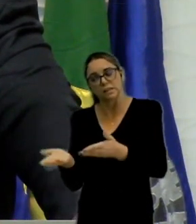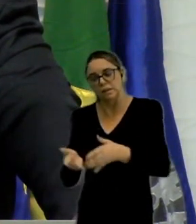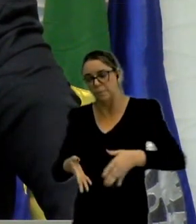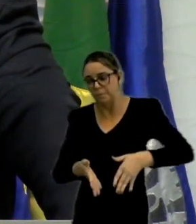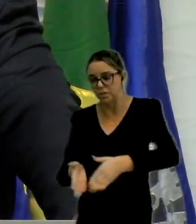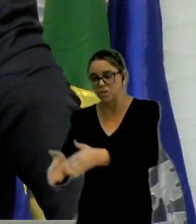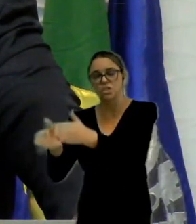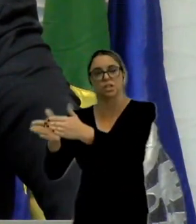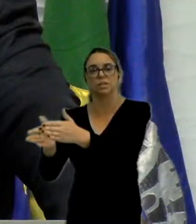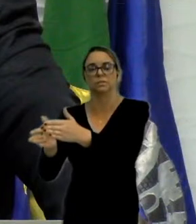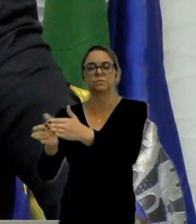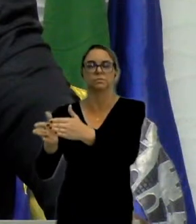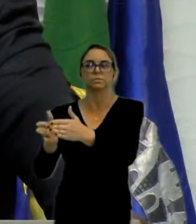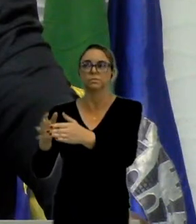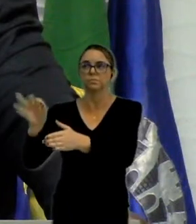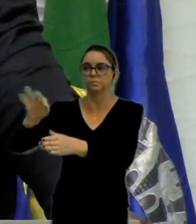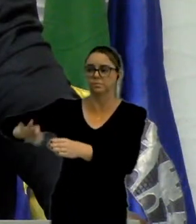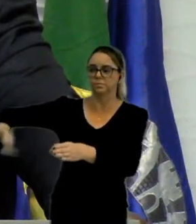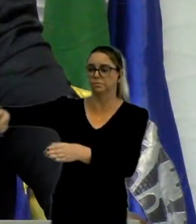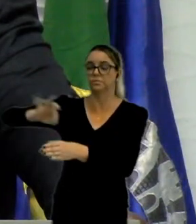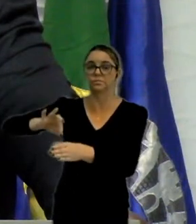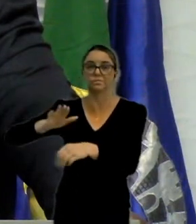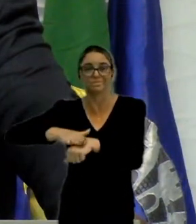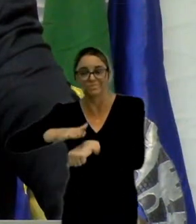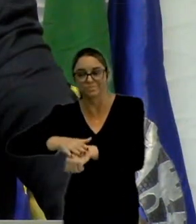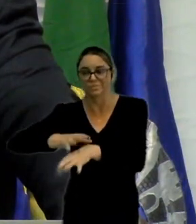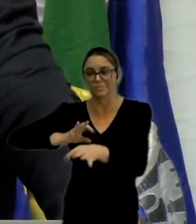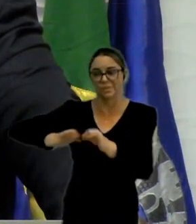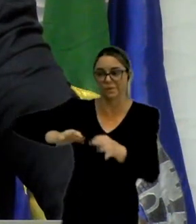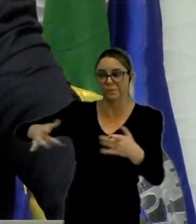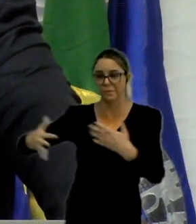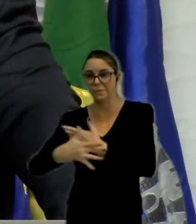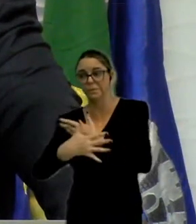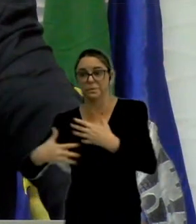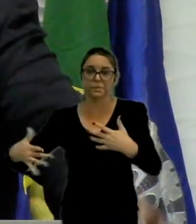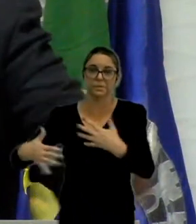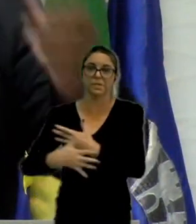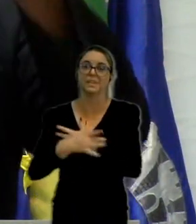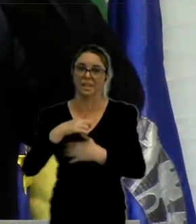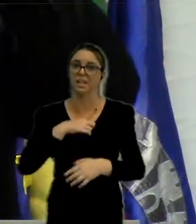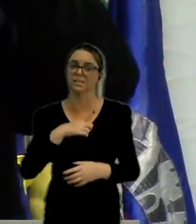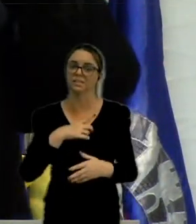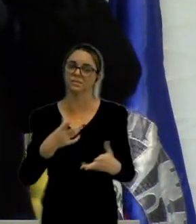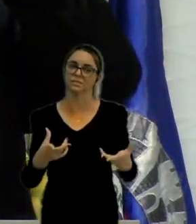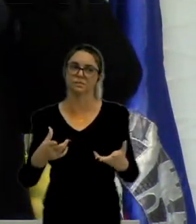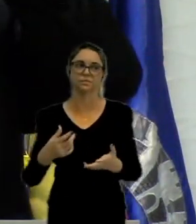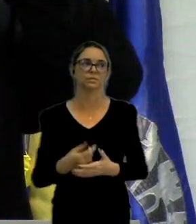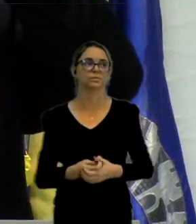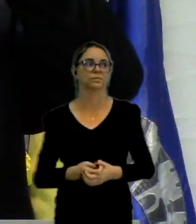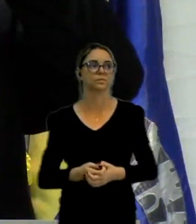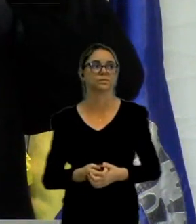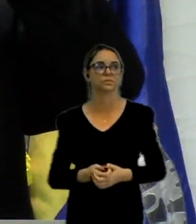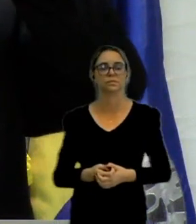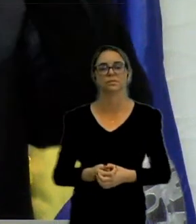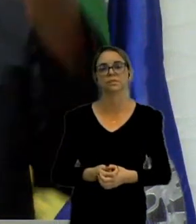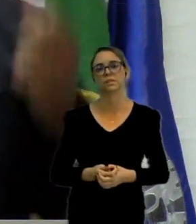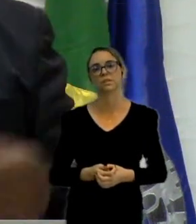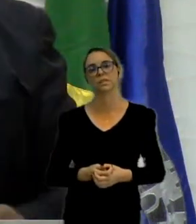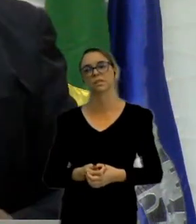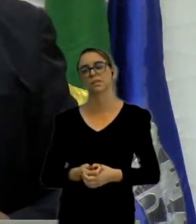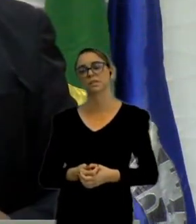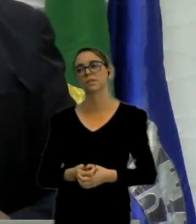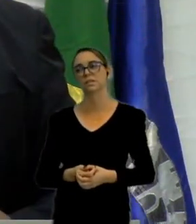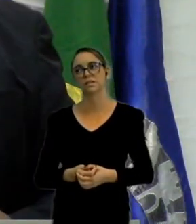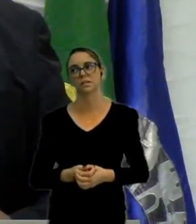Cachoeirinha, passando pela Vila do Espírito Santo, que tem muito movimento. E lá eles